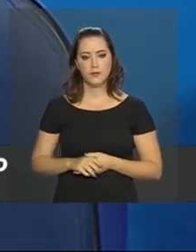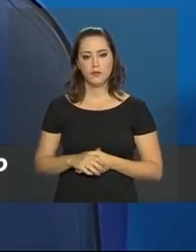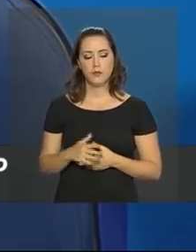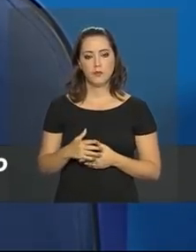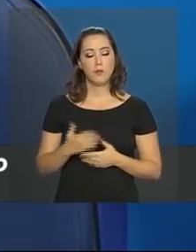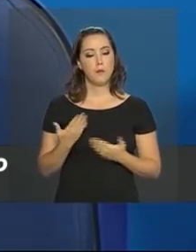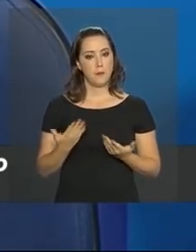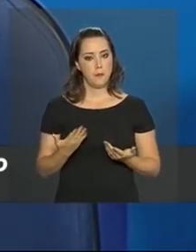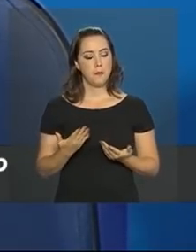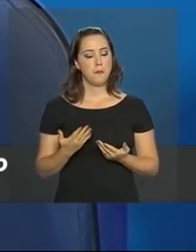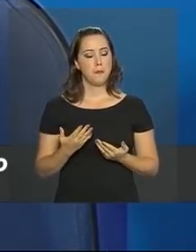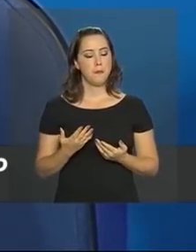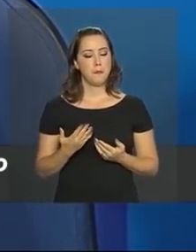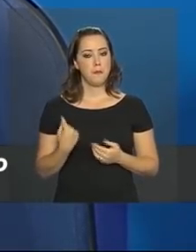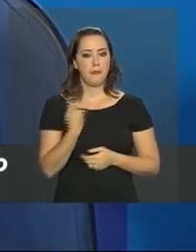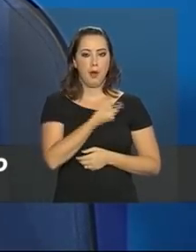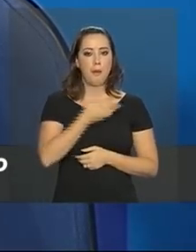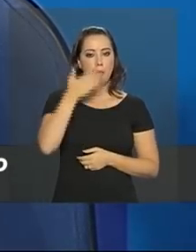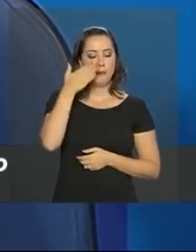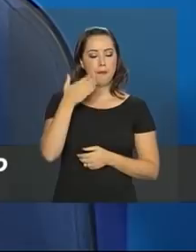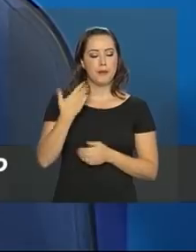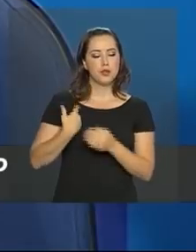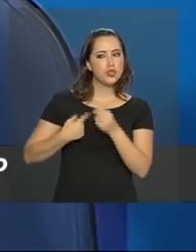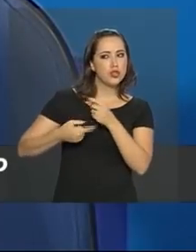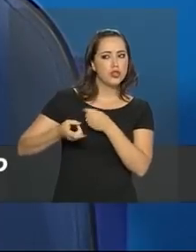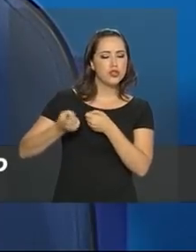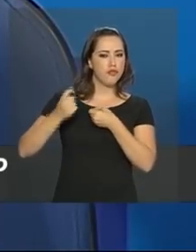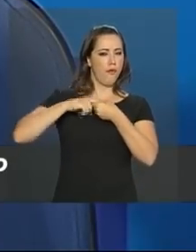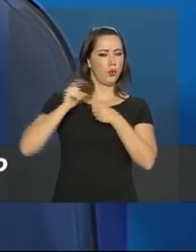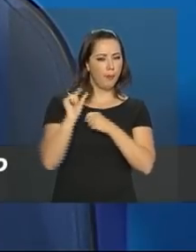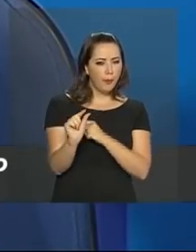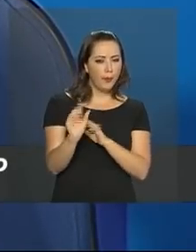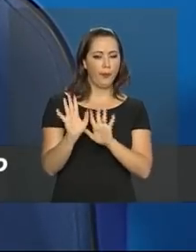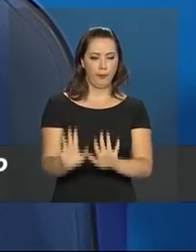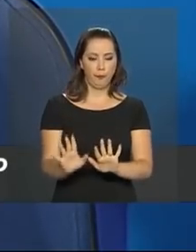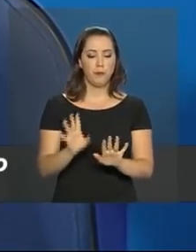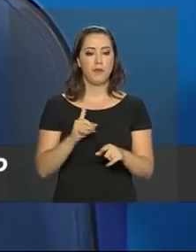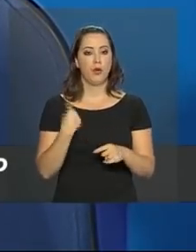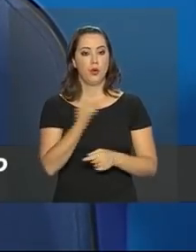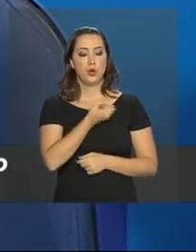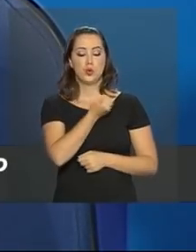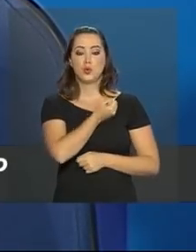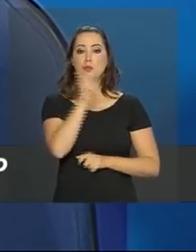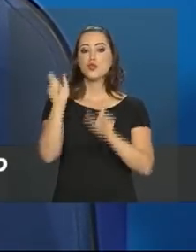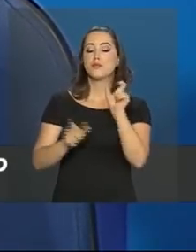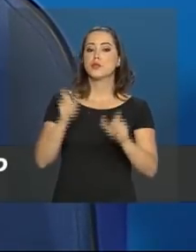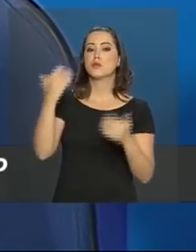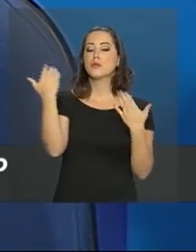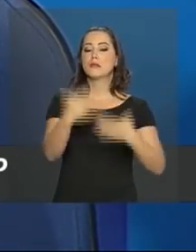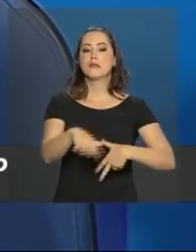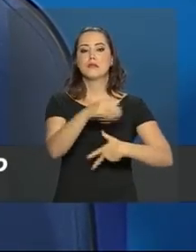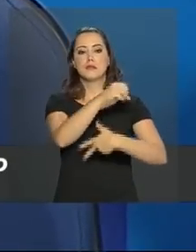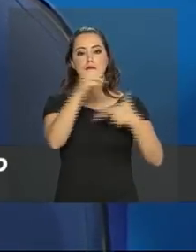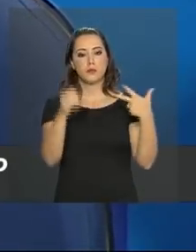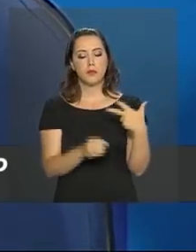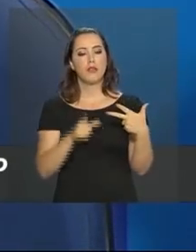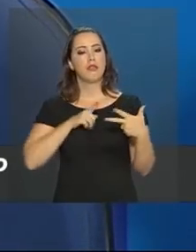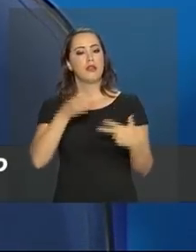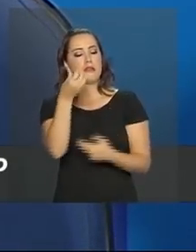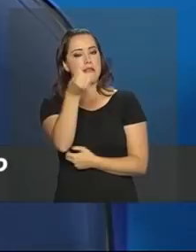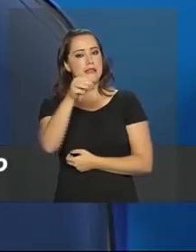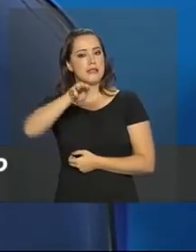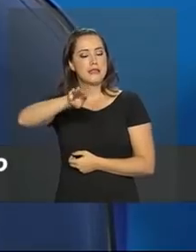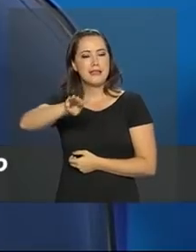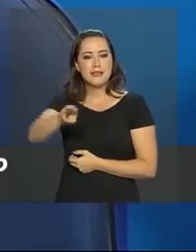vamos lá bom só para a gente retomar um pouquinho né o nosso número de participantes nós tivemos 6 milhões